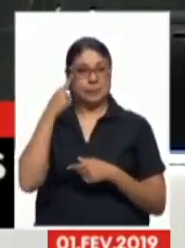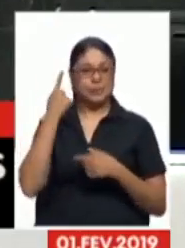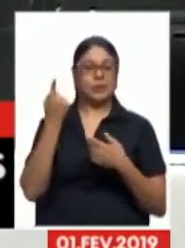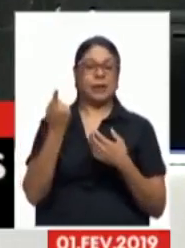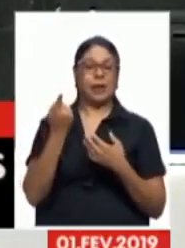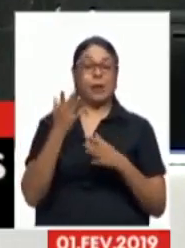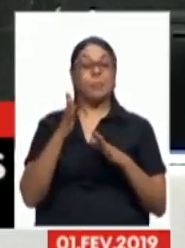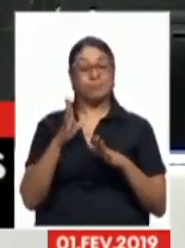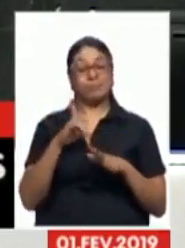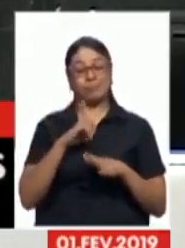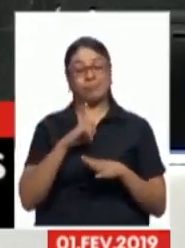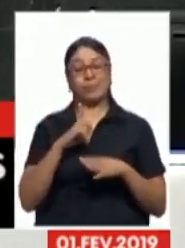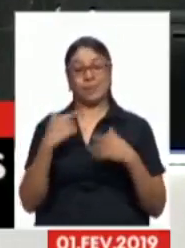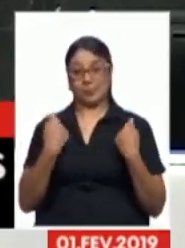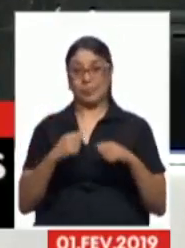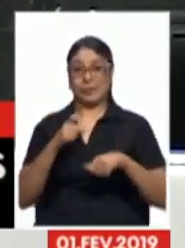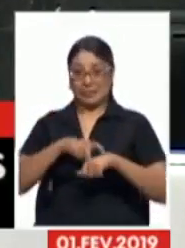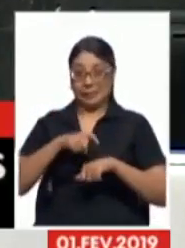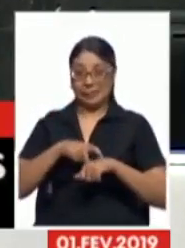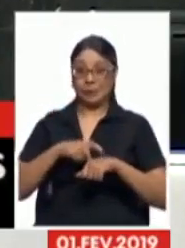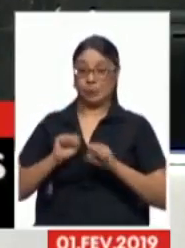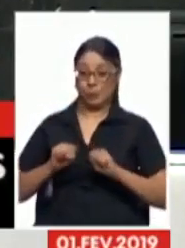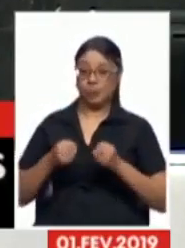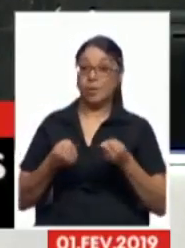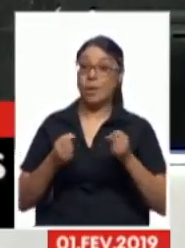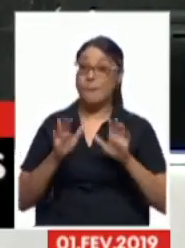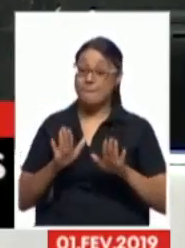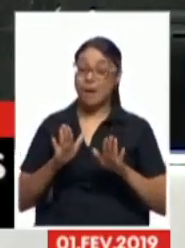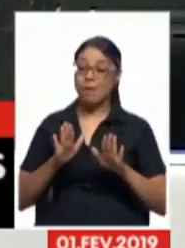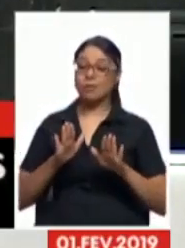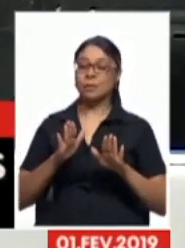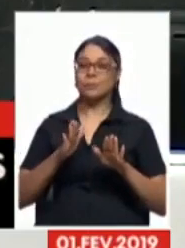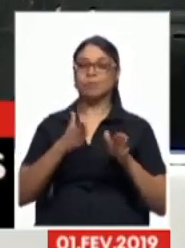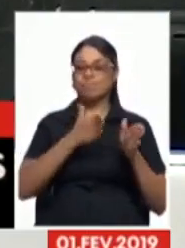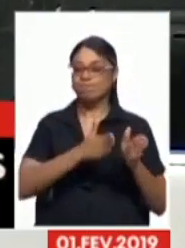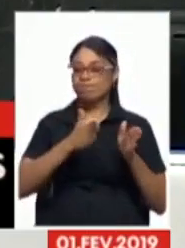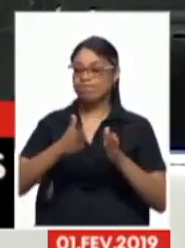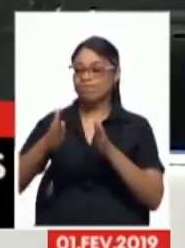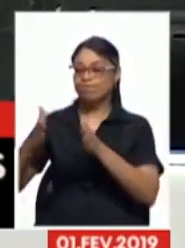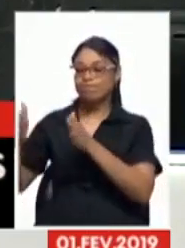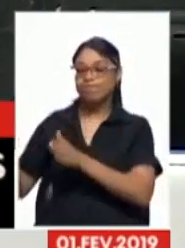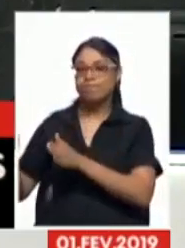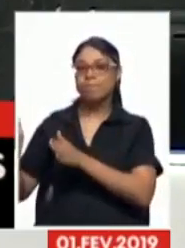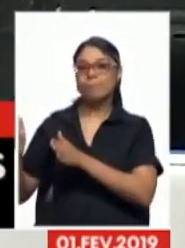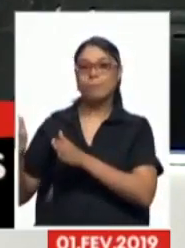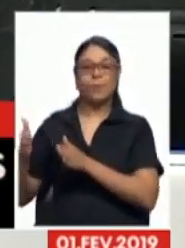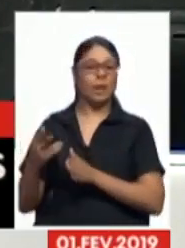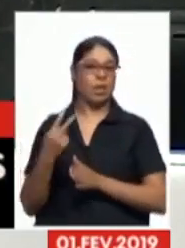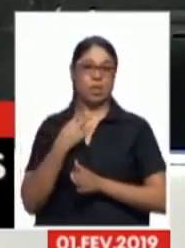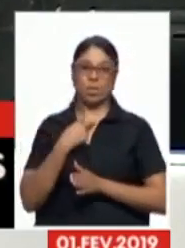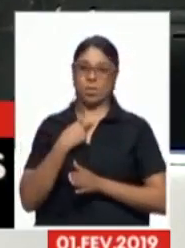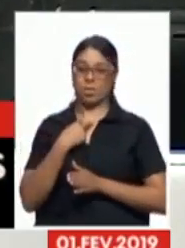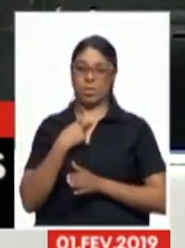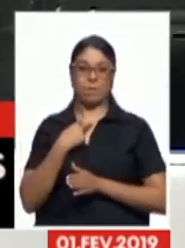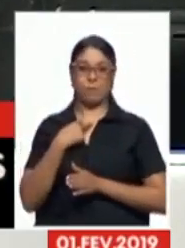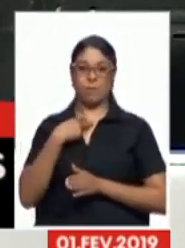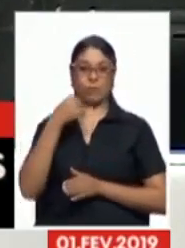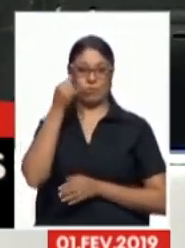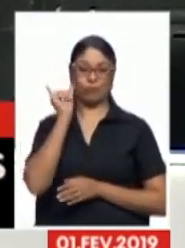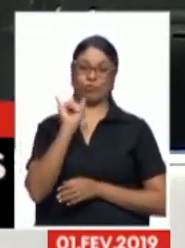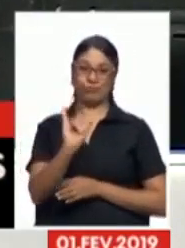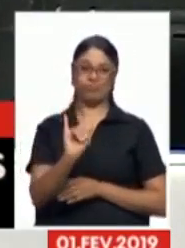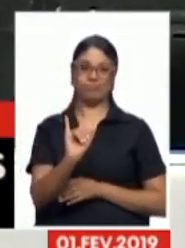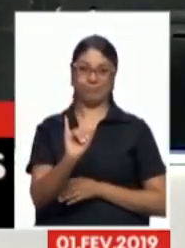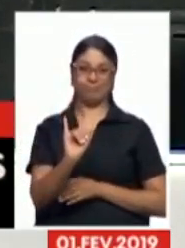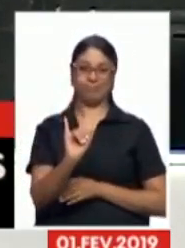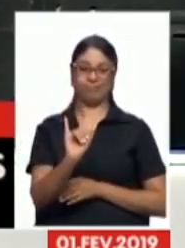tempo e empenho. Mas são etapas que jamais podem ser suprimidas em face do afogadilho imposto